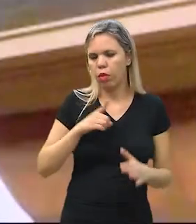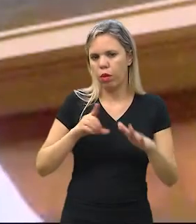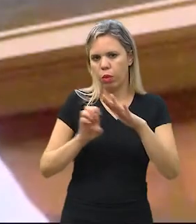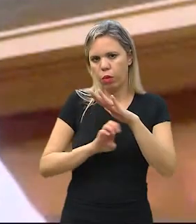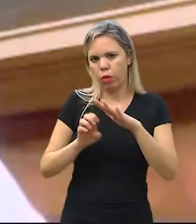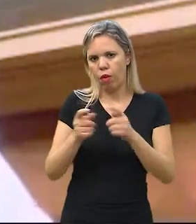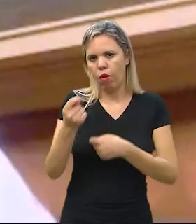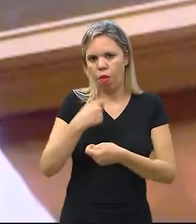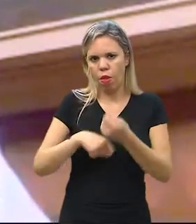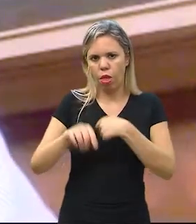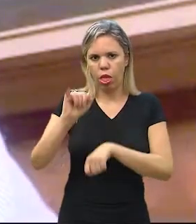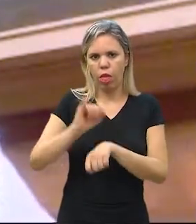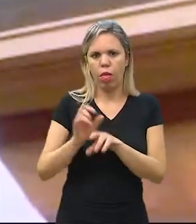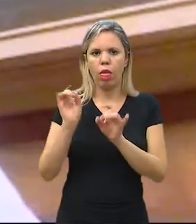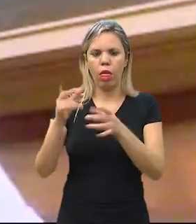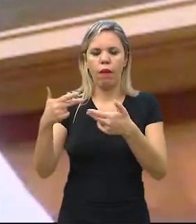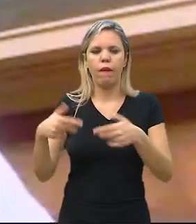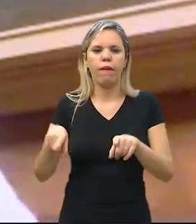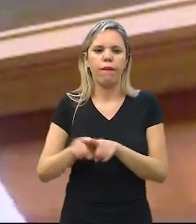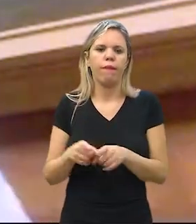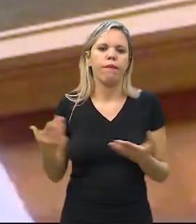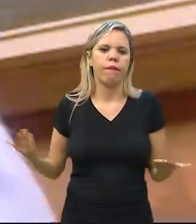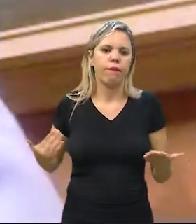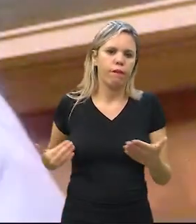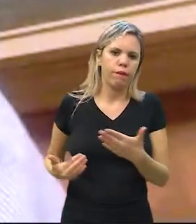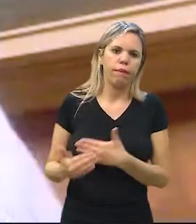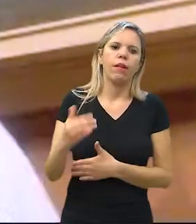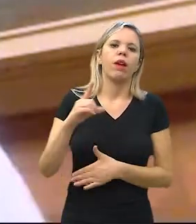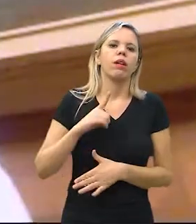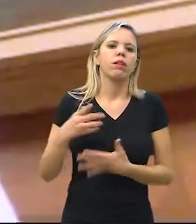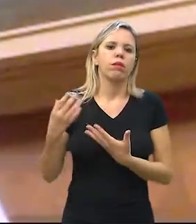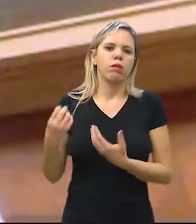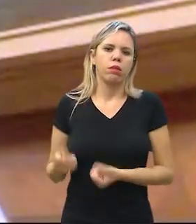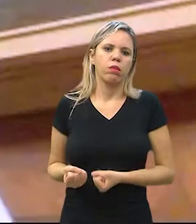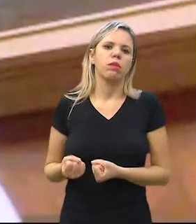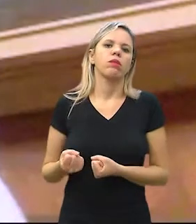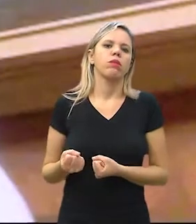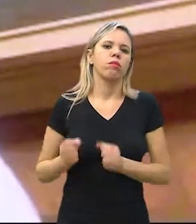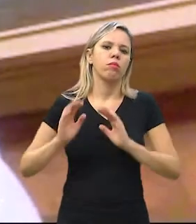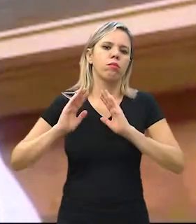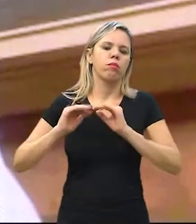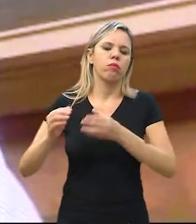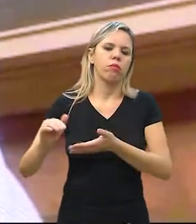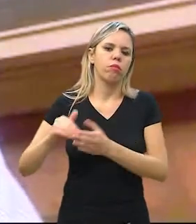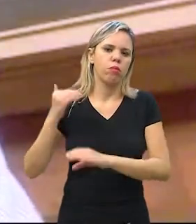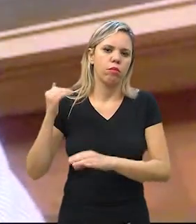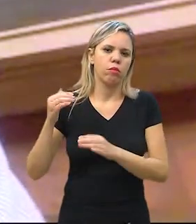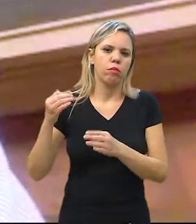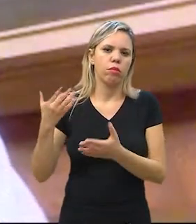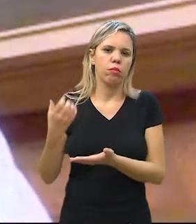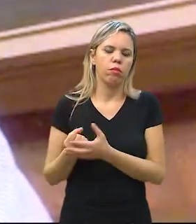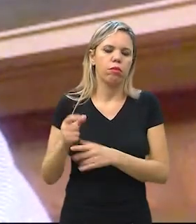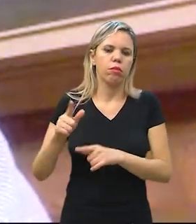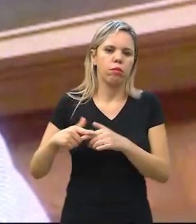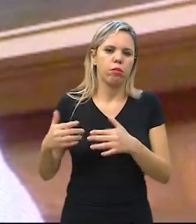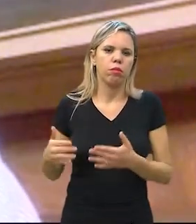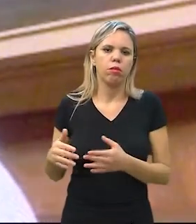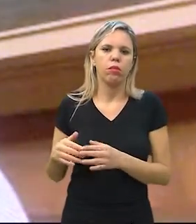uma empresa de comércio internacional. Recentemente, ele recebeu uma encomenda, né, de um